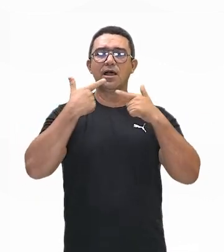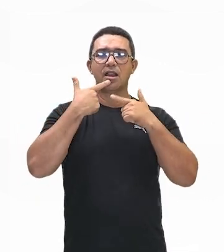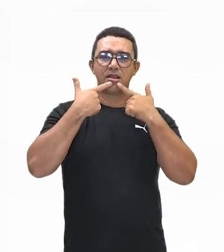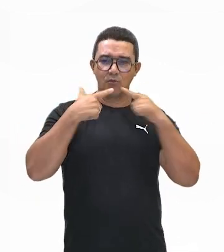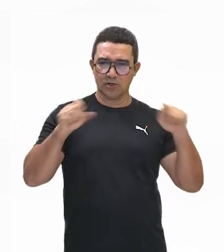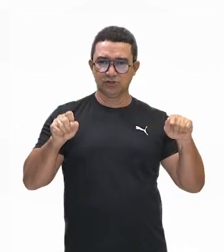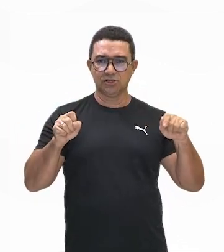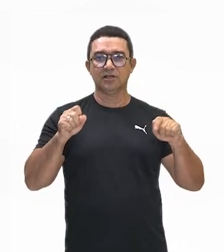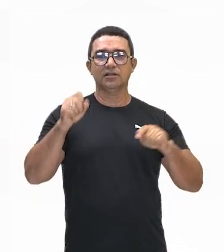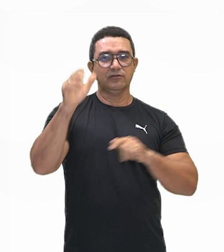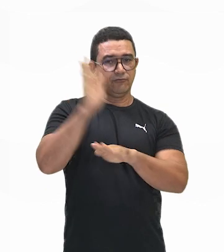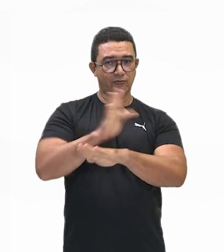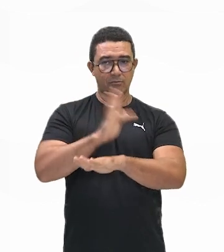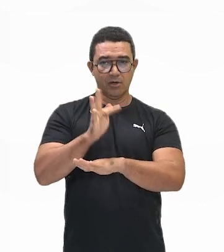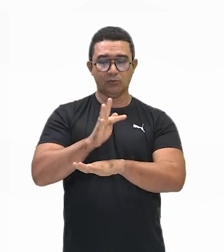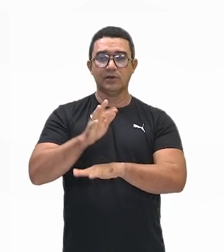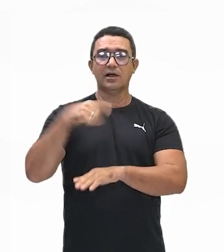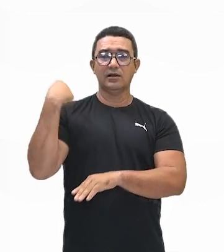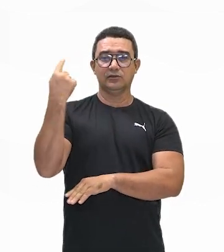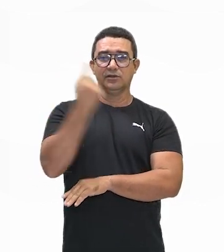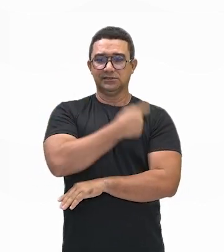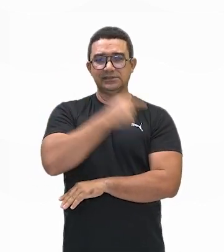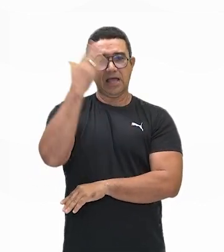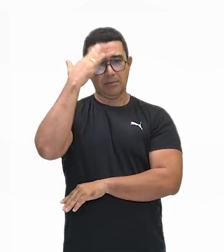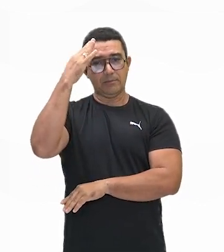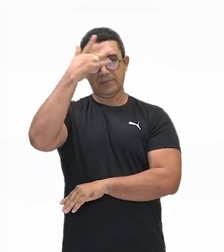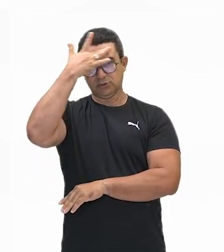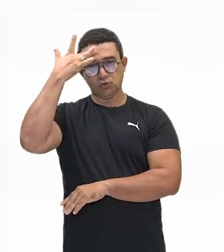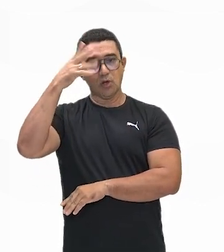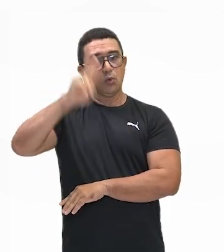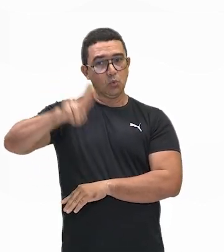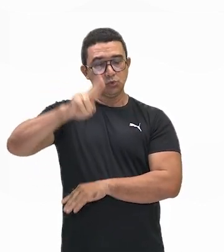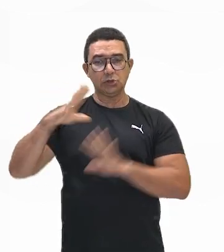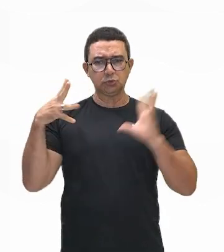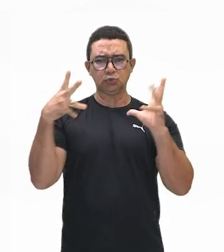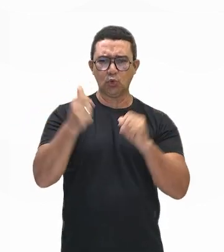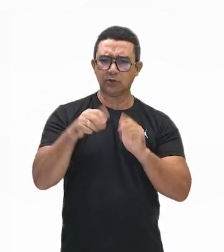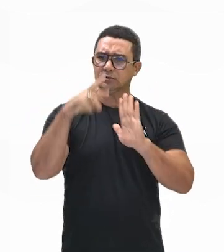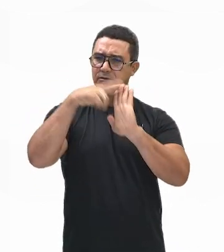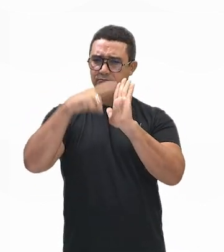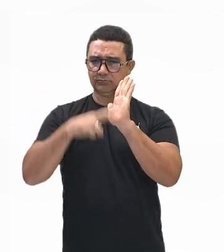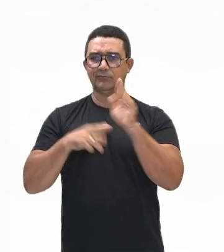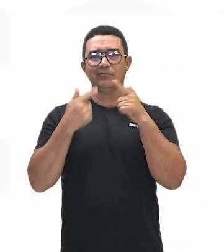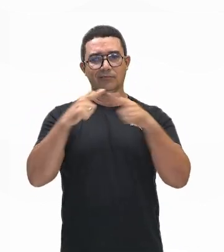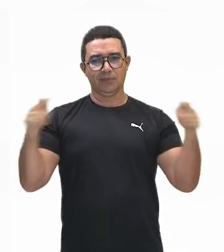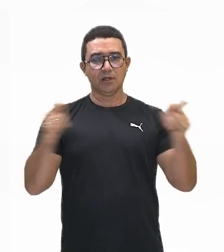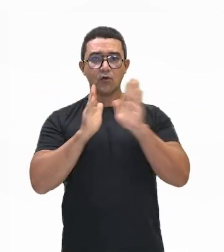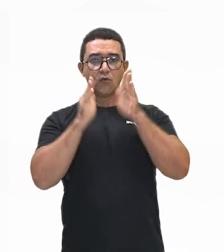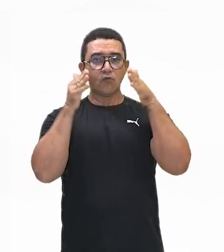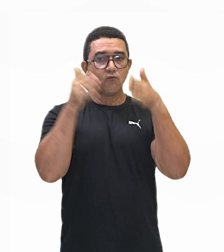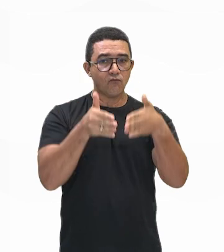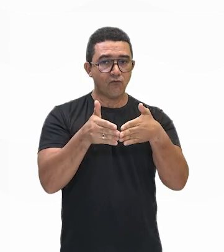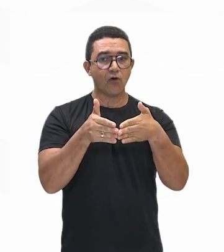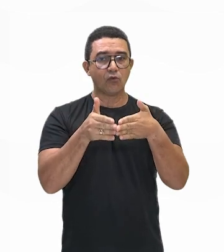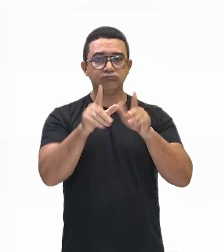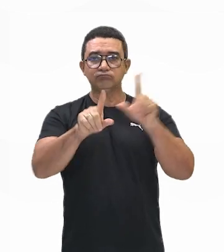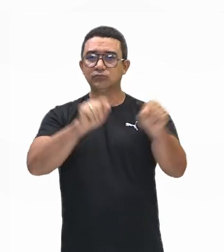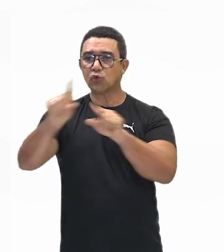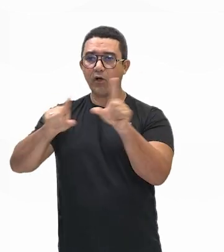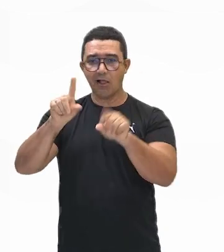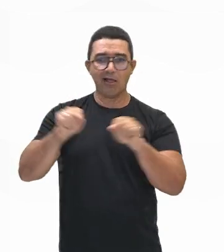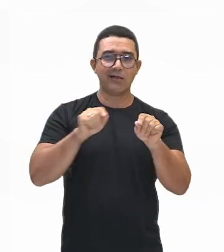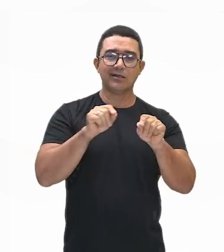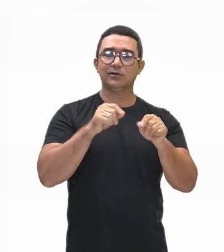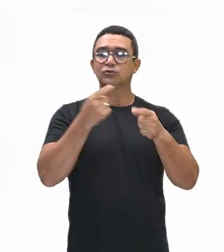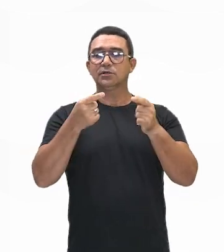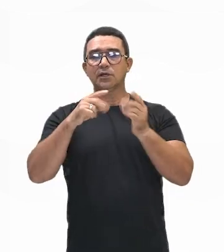dizemos, estamos falando que a pessoa está utilizando todas as regras gramaticais corretamente e dando ênfase, utilizando, escolhendo bem